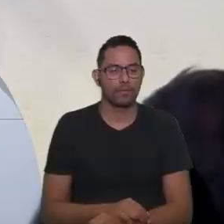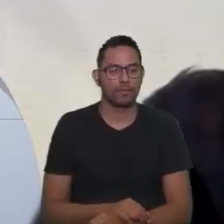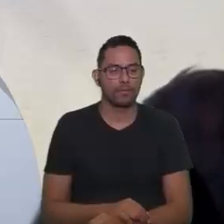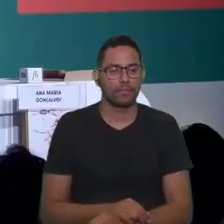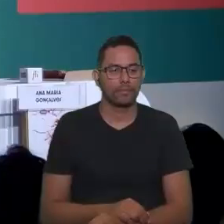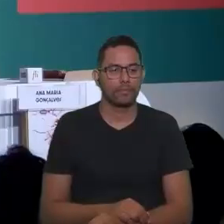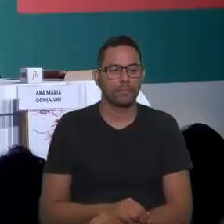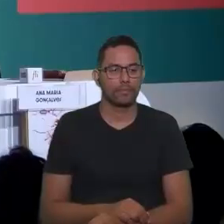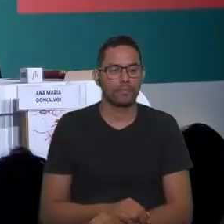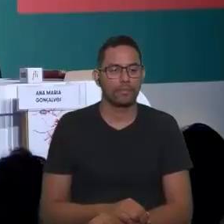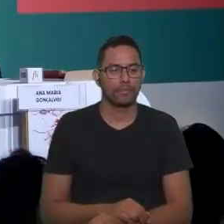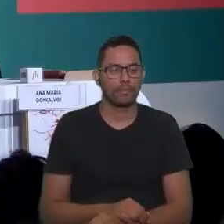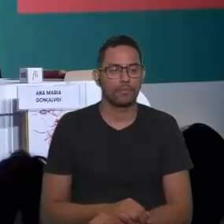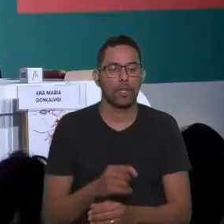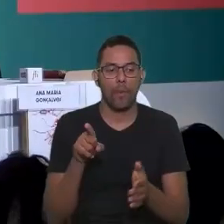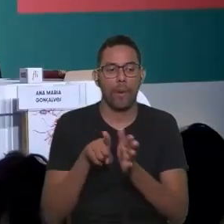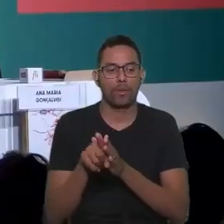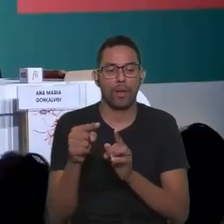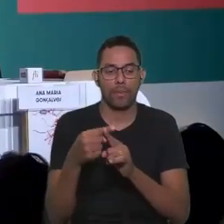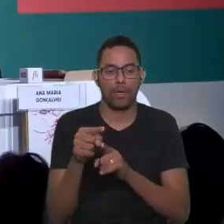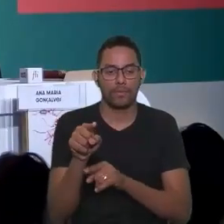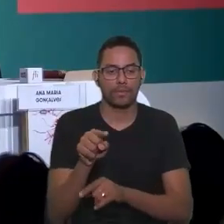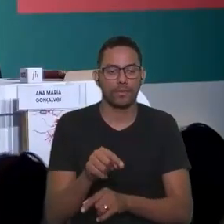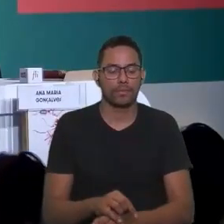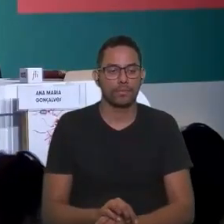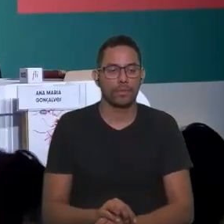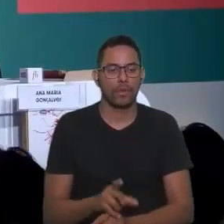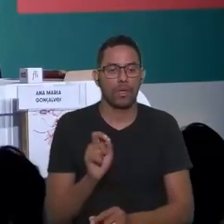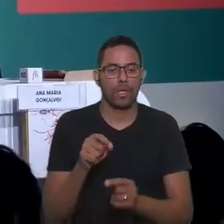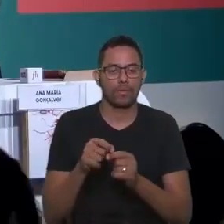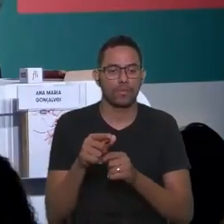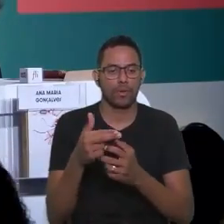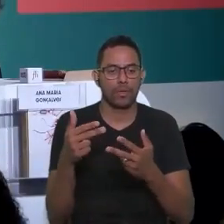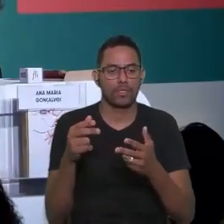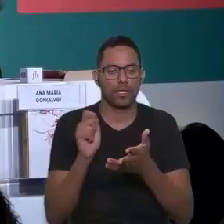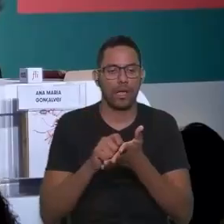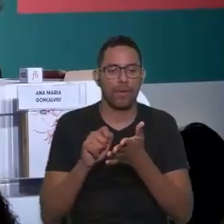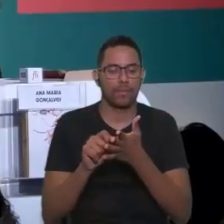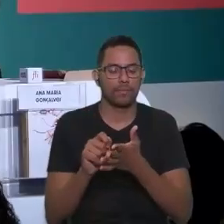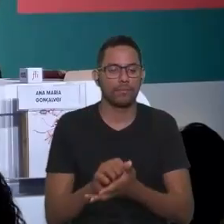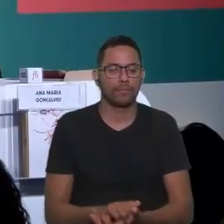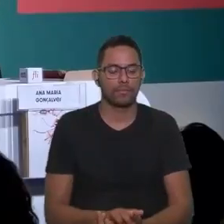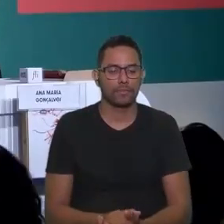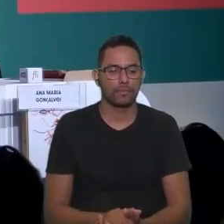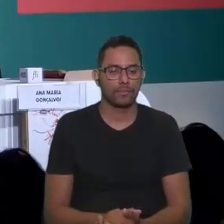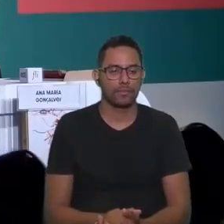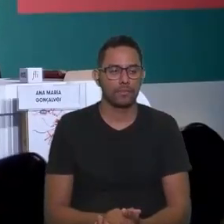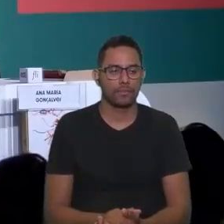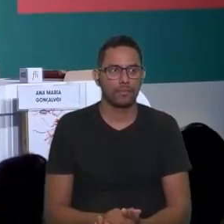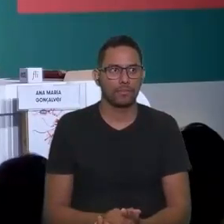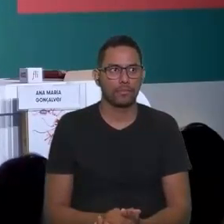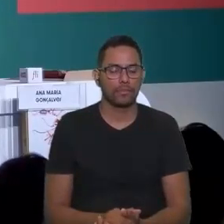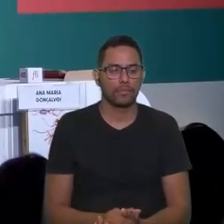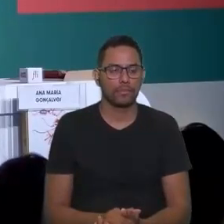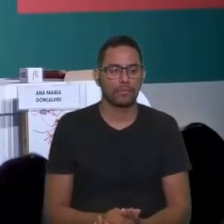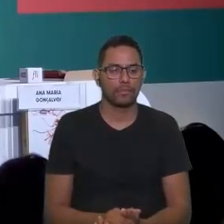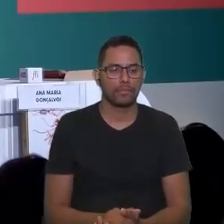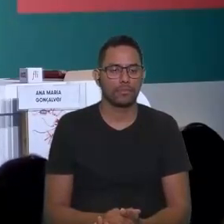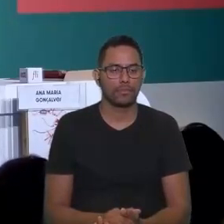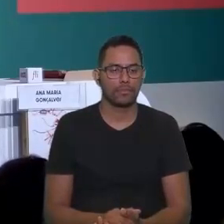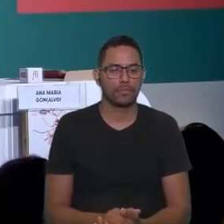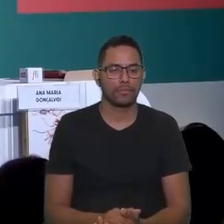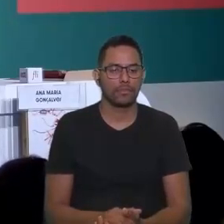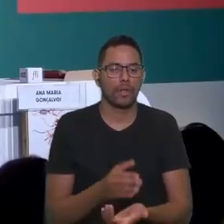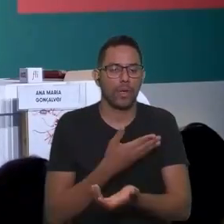Bom, o Walter, eu não vou te perguntar por que você vai escrever, você acabou de escrever, né? Acabou de publicar A Educação